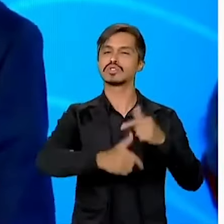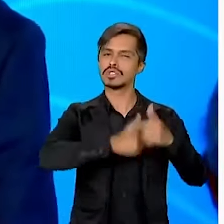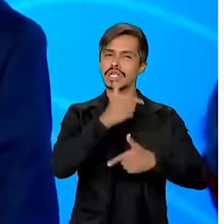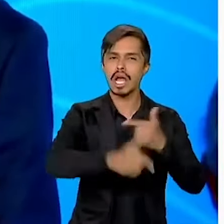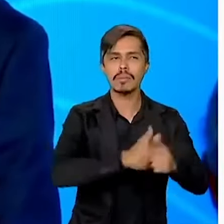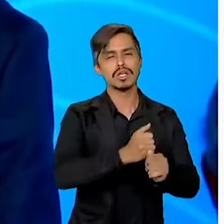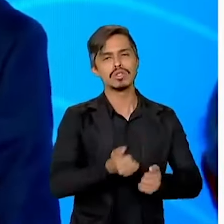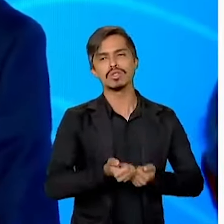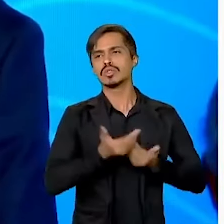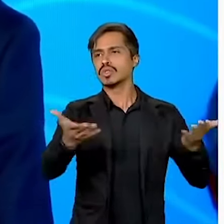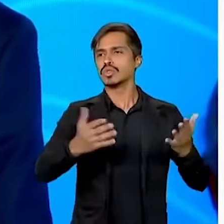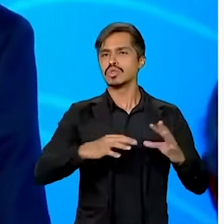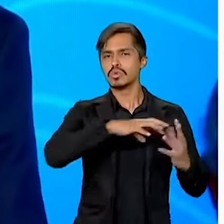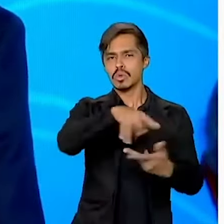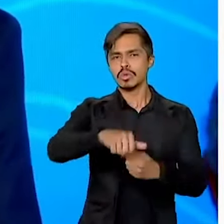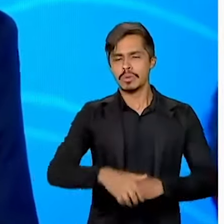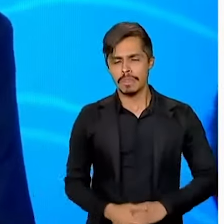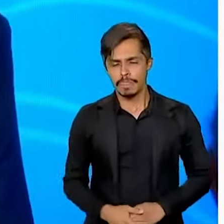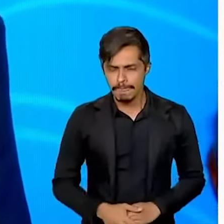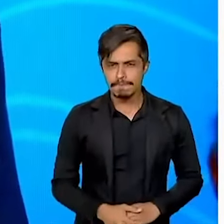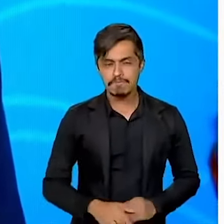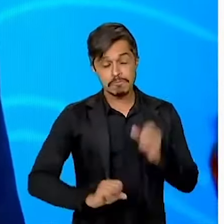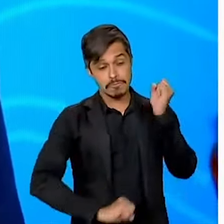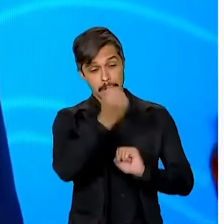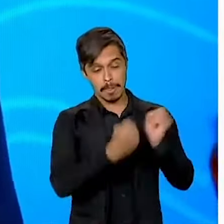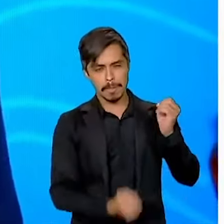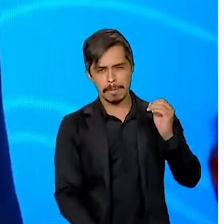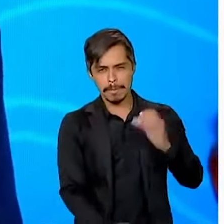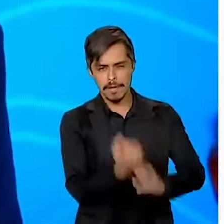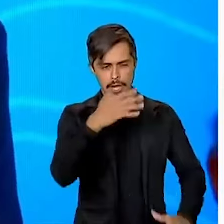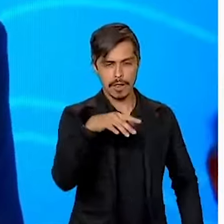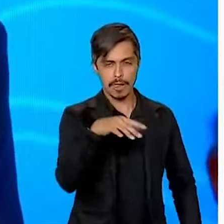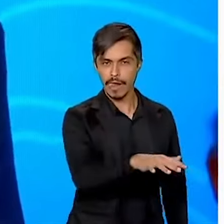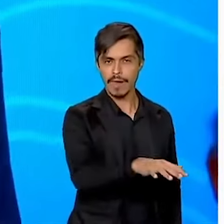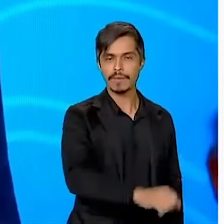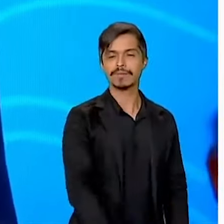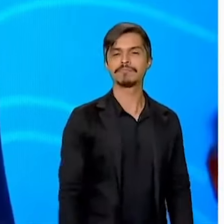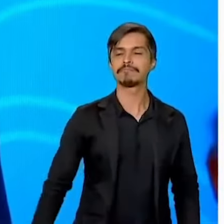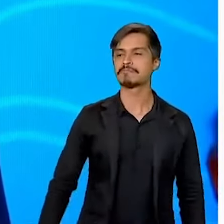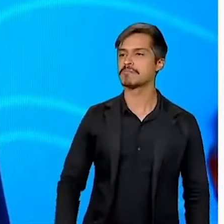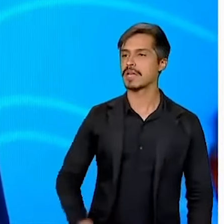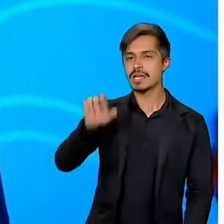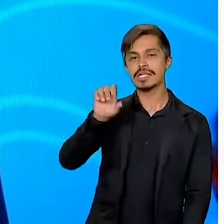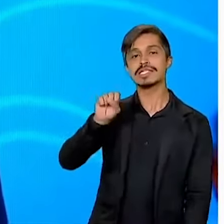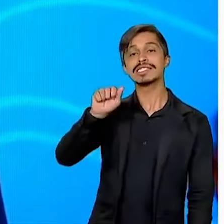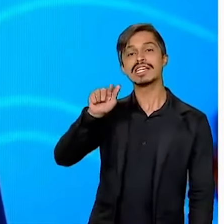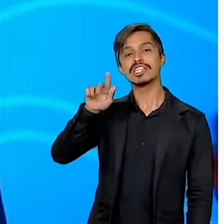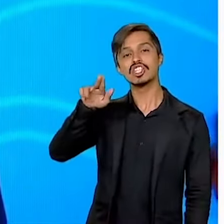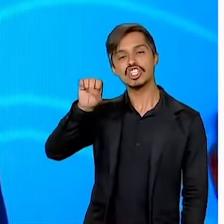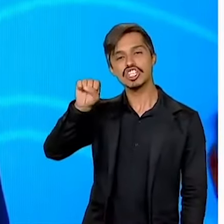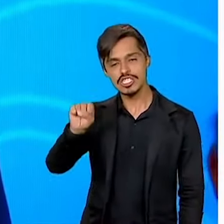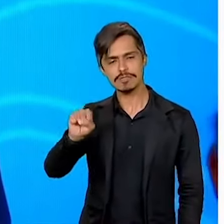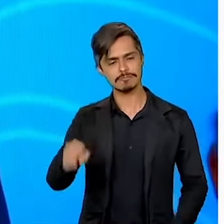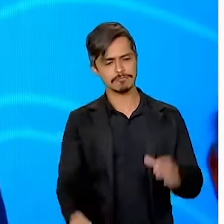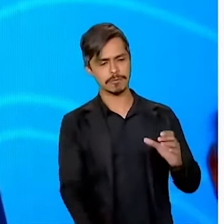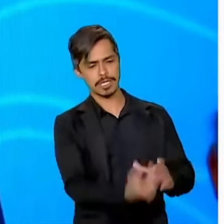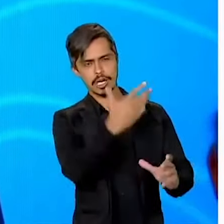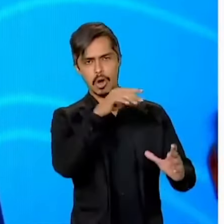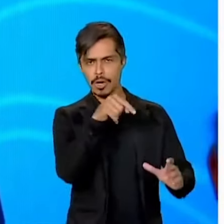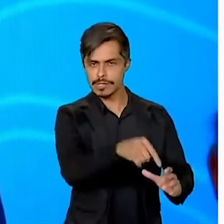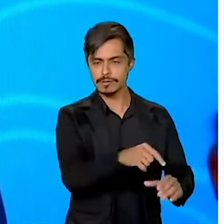mundo. Ao fundar esta fábrica, o saudoso Emiliano Sanches quis criar